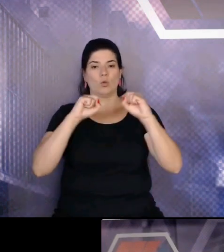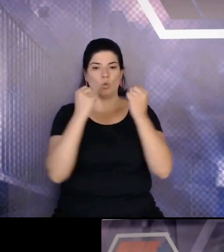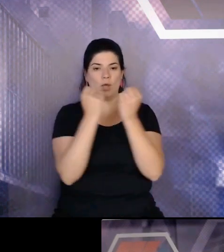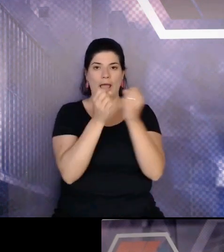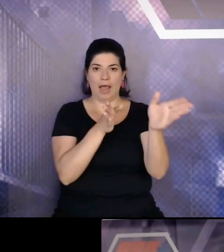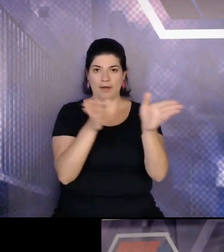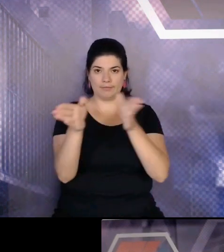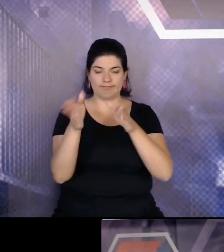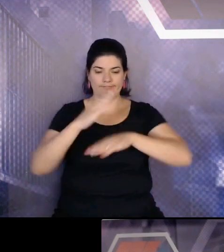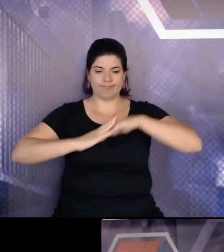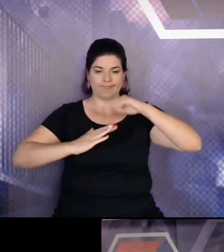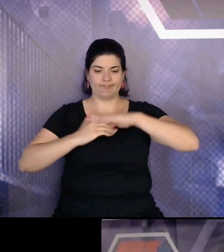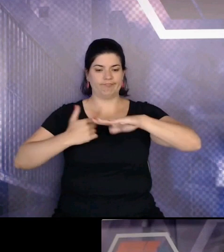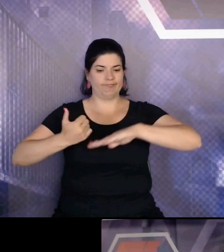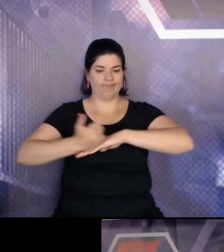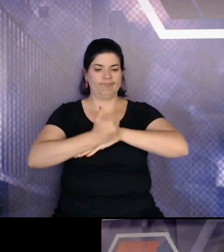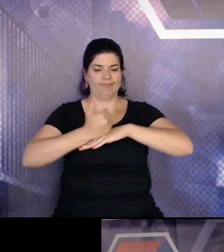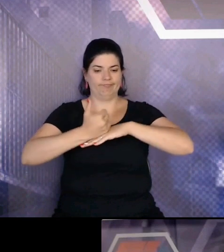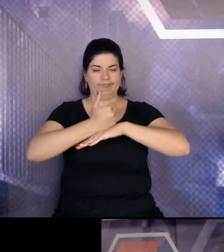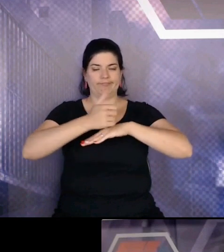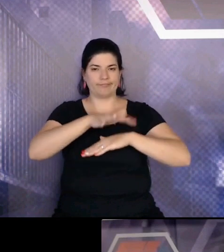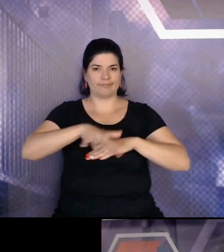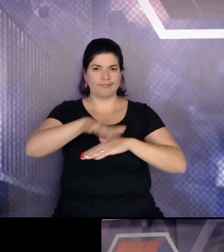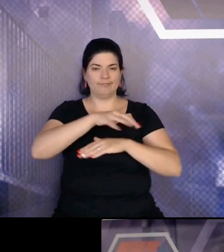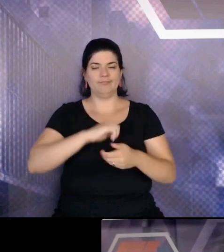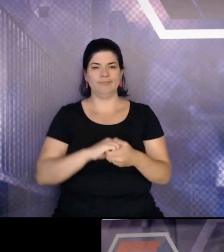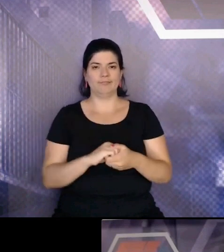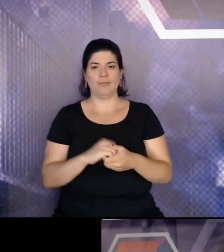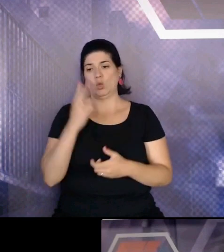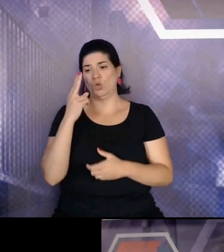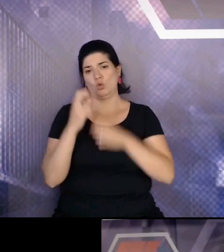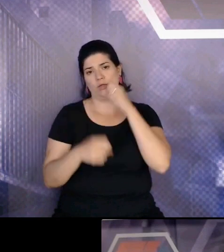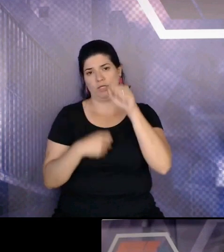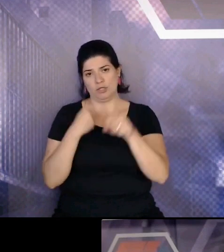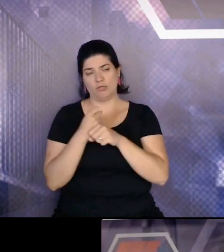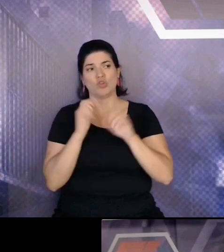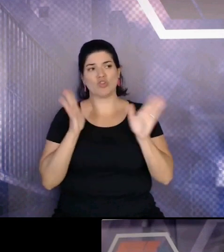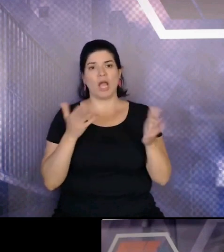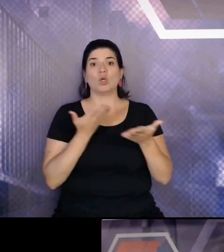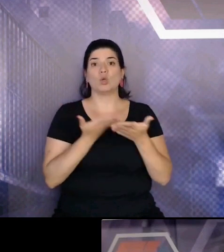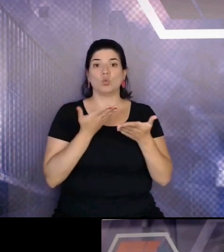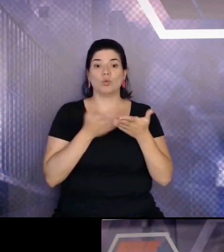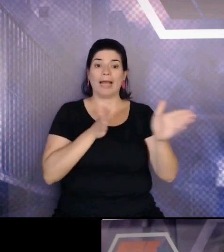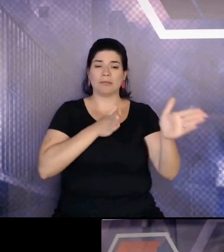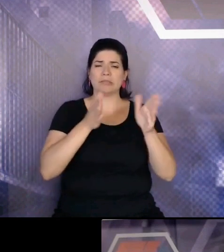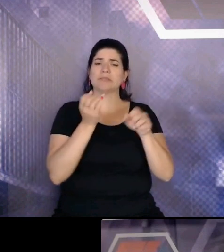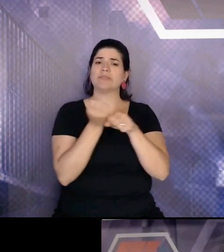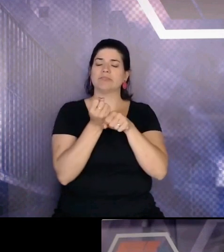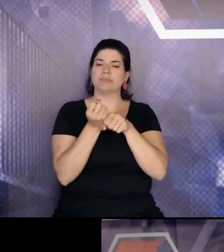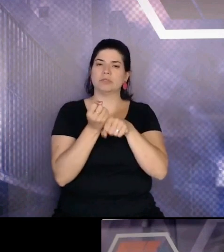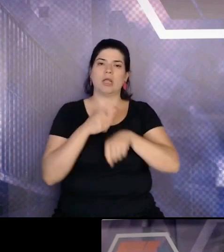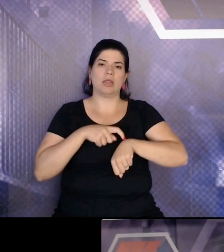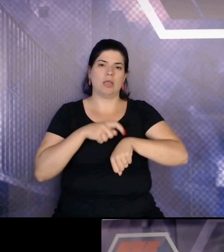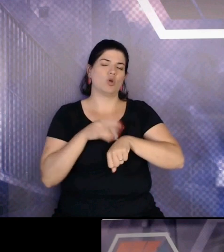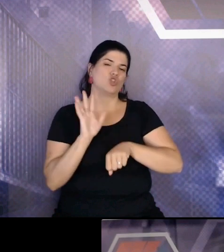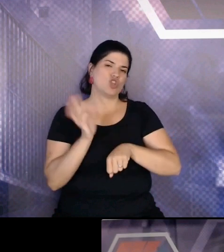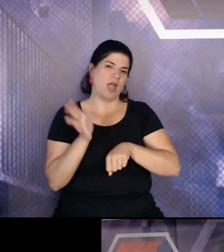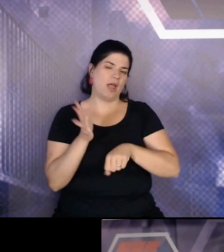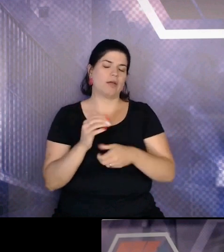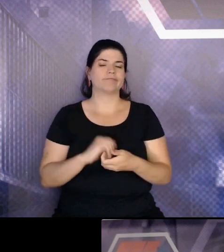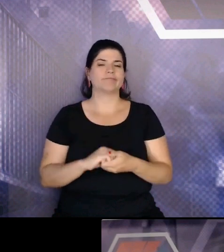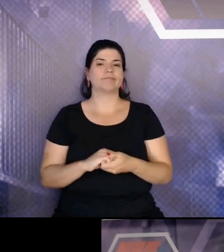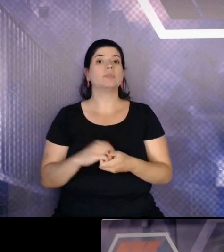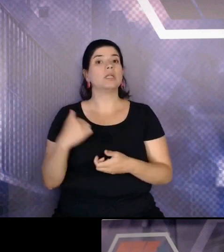acessibilidade como especialista ali, né. Eu estou nisso há 2 anos, eu já estudo acessibilidade há um tempinho, eu